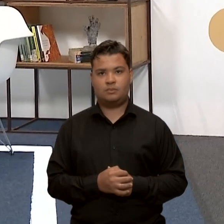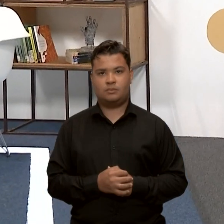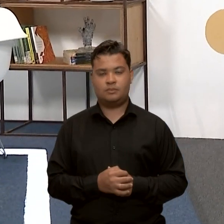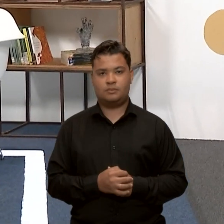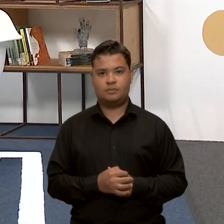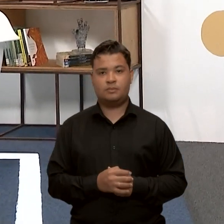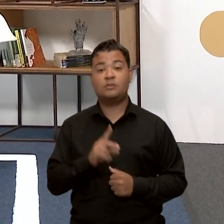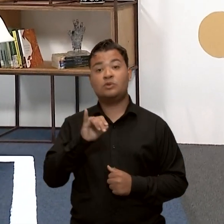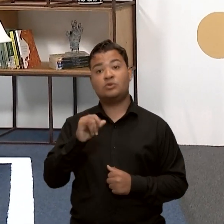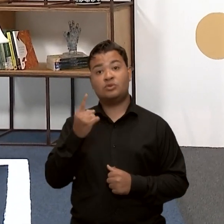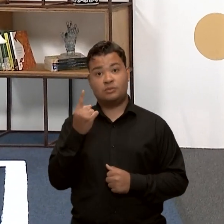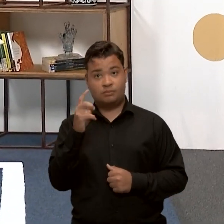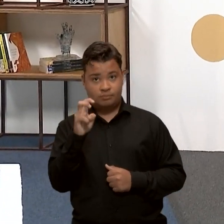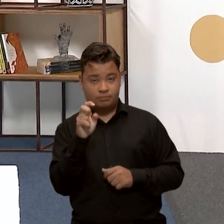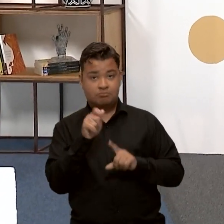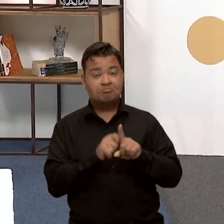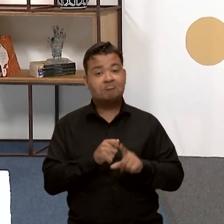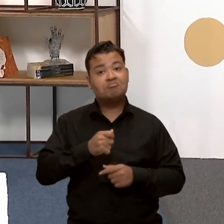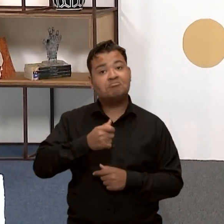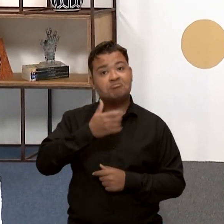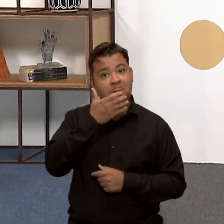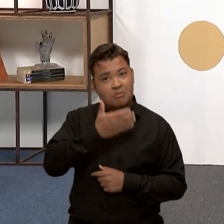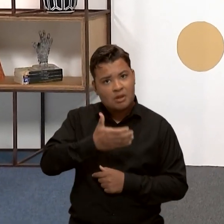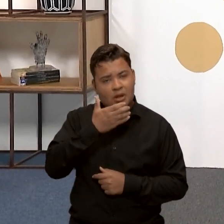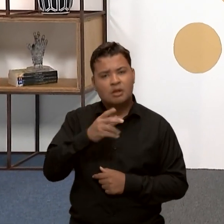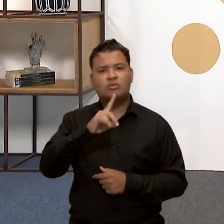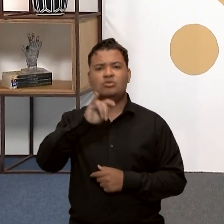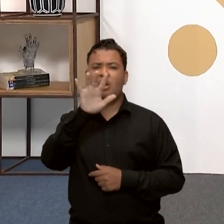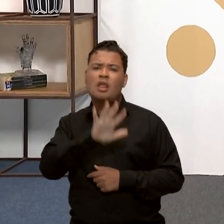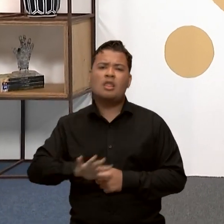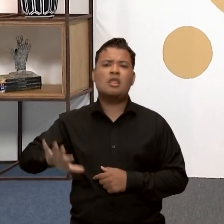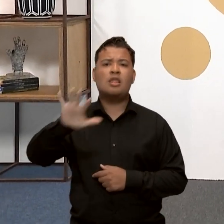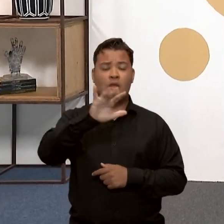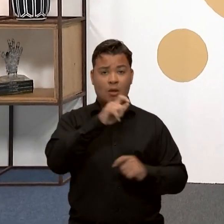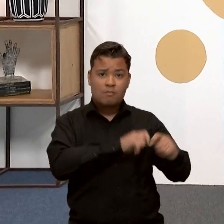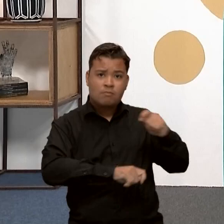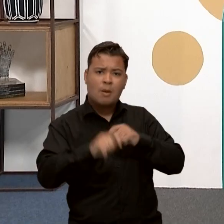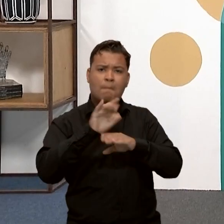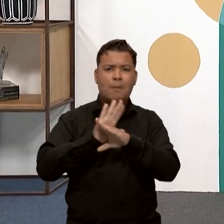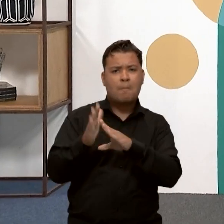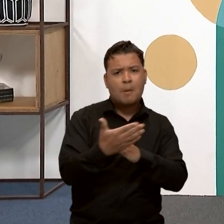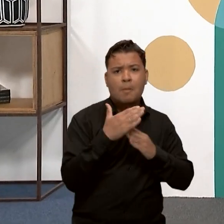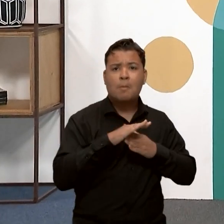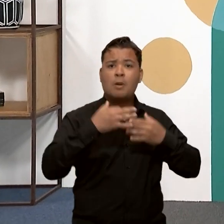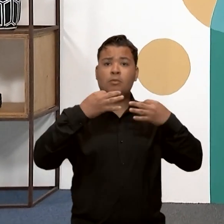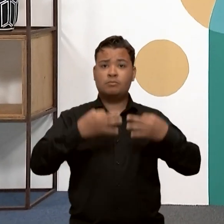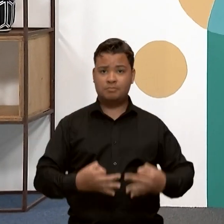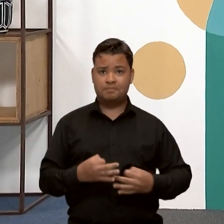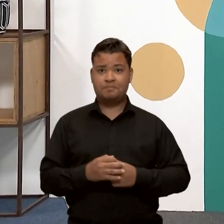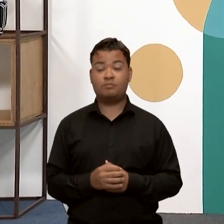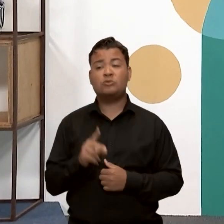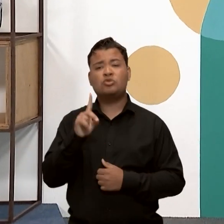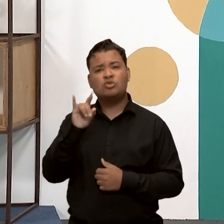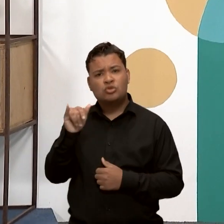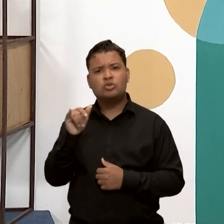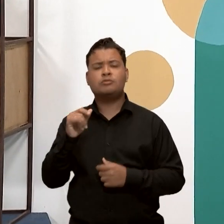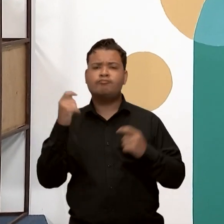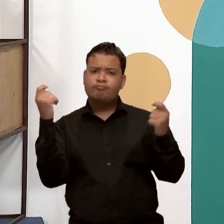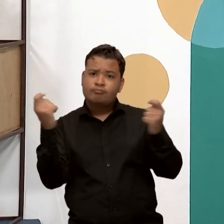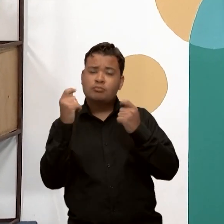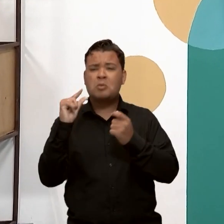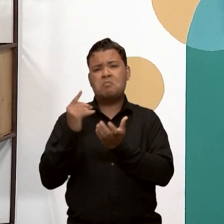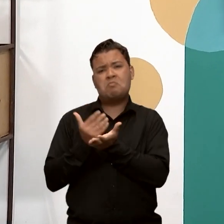Em 15 de dezembro é celebrado o Dia Nacional da Economia Solidária, uma data instituída recentemente para destacar